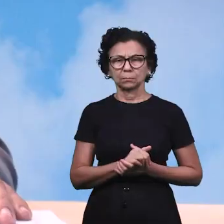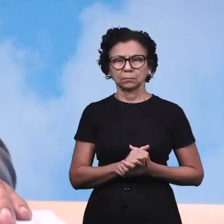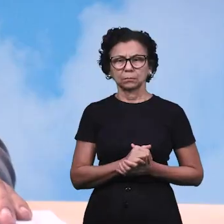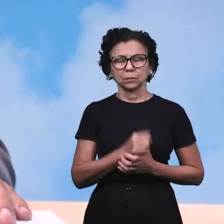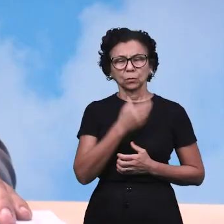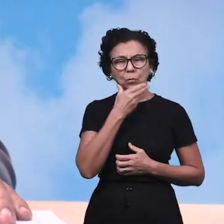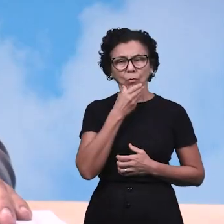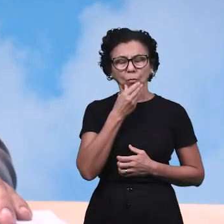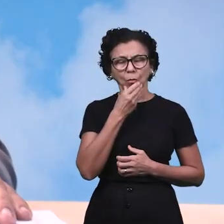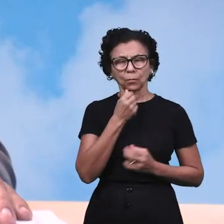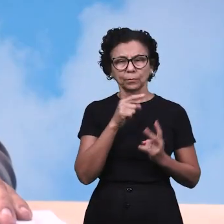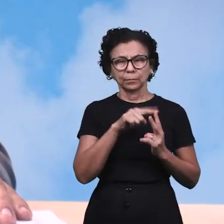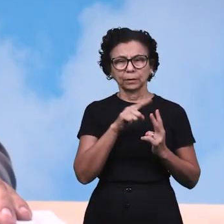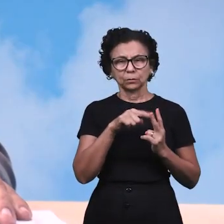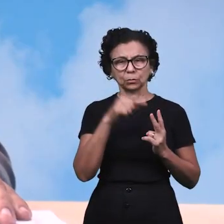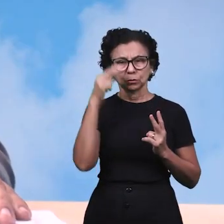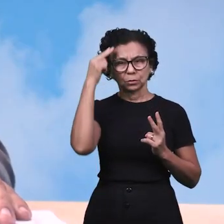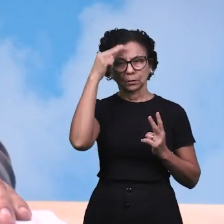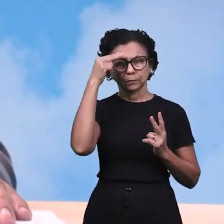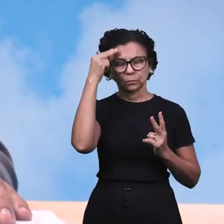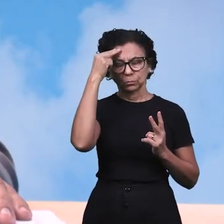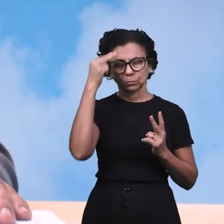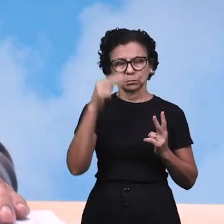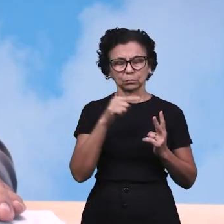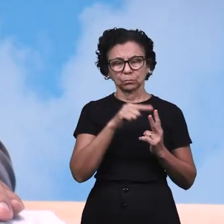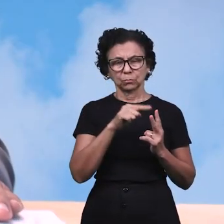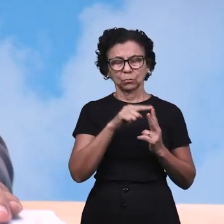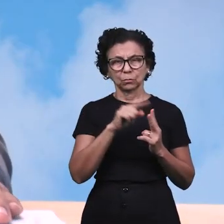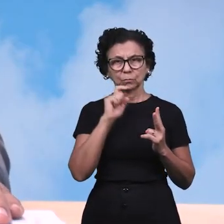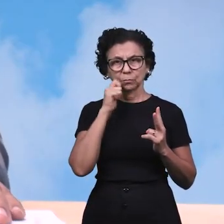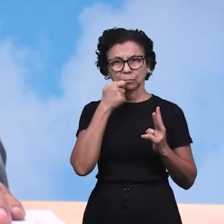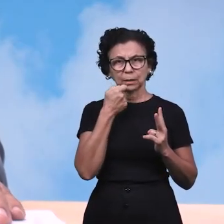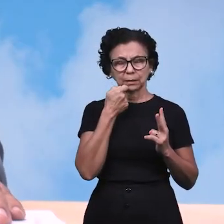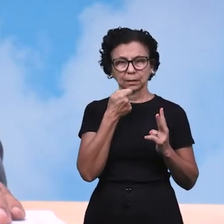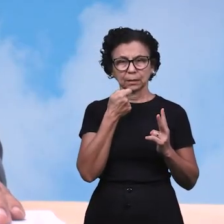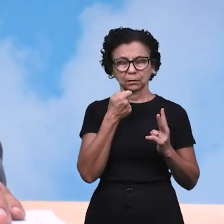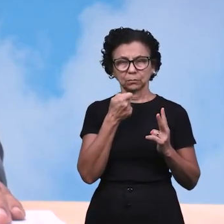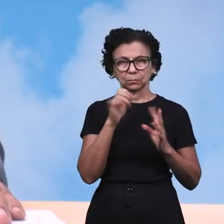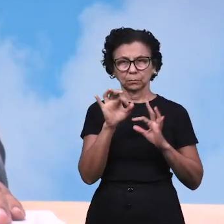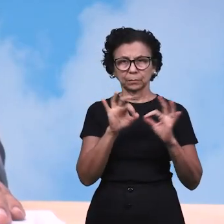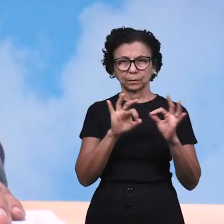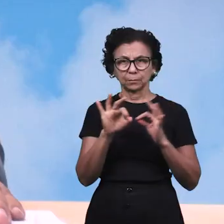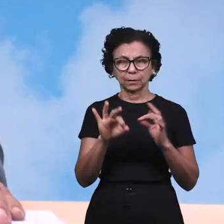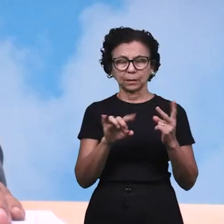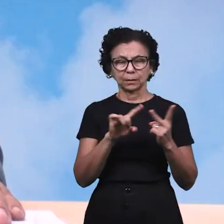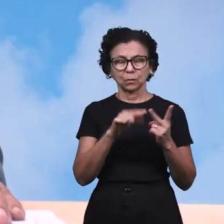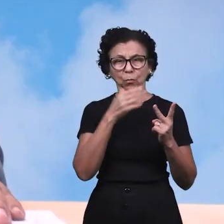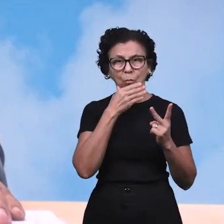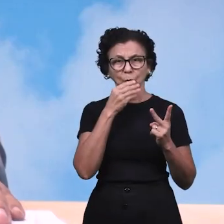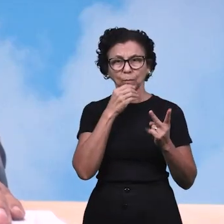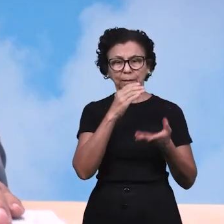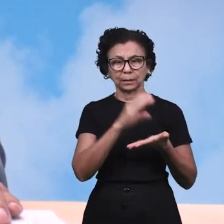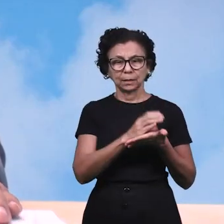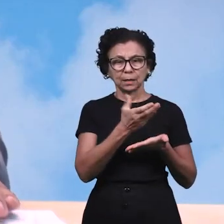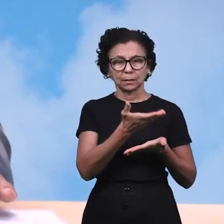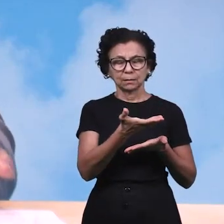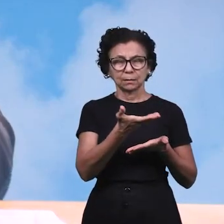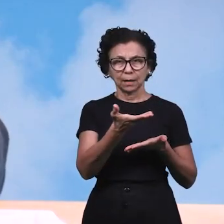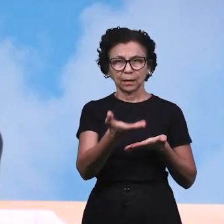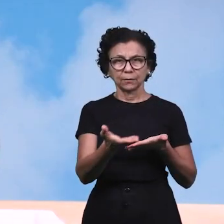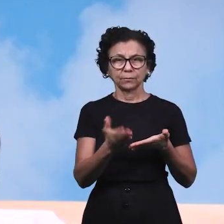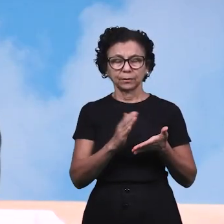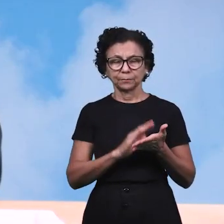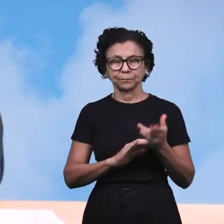outra mensagem, né, para o padeiro, né, e para o copeiro, que ele dá o discernimento,